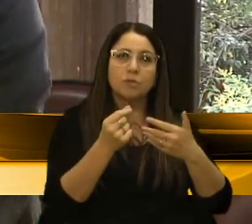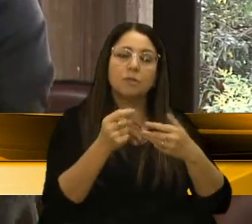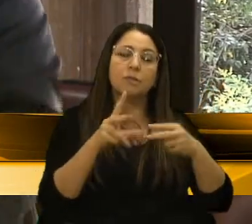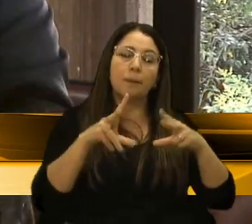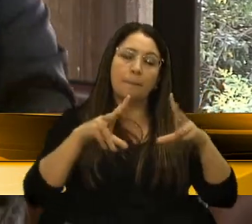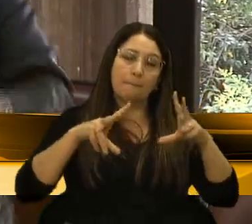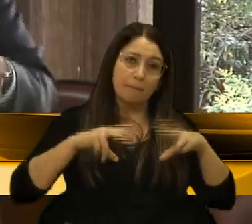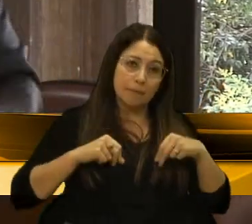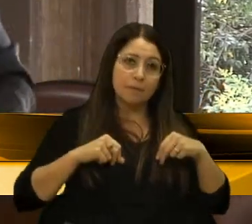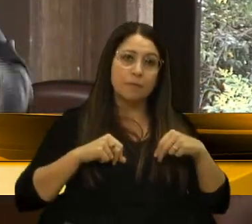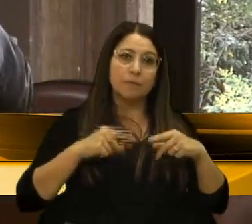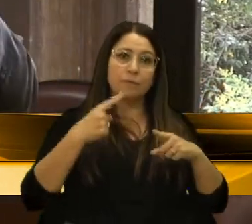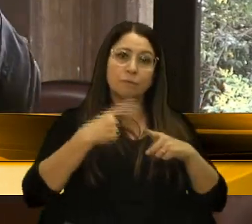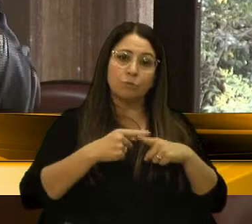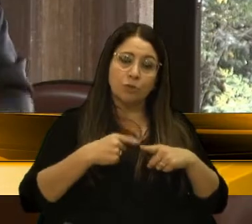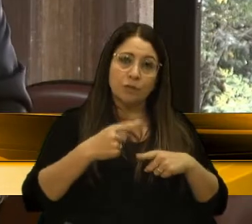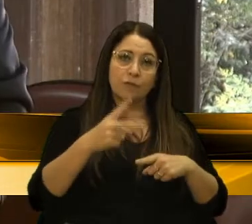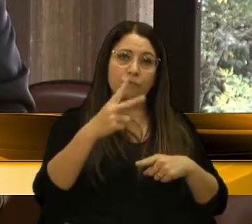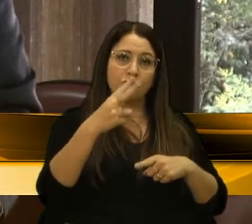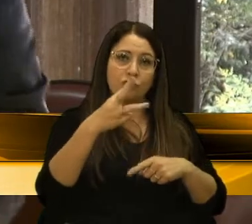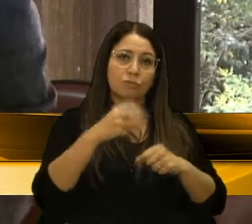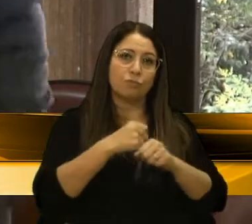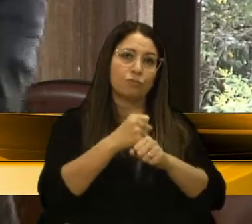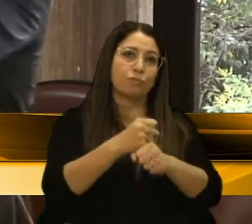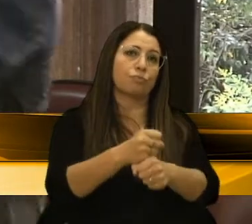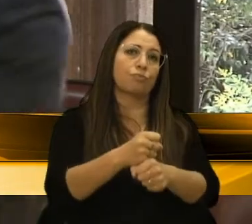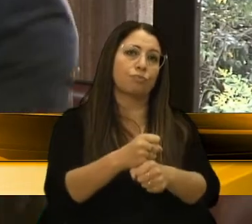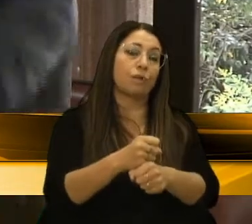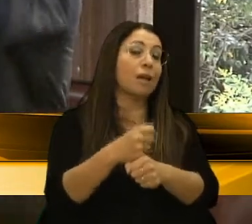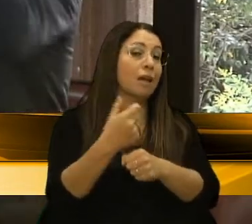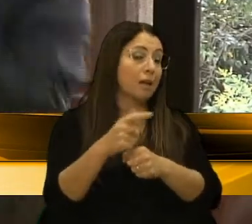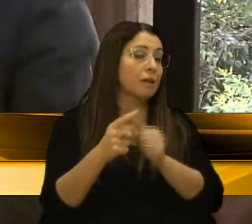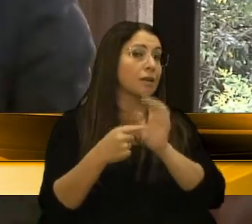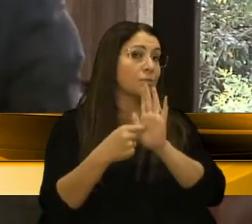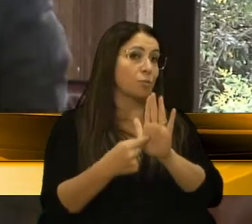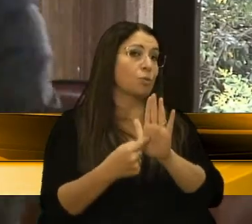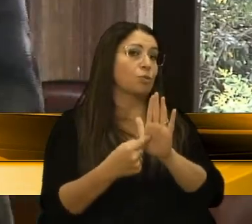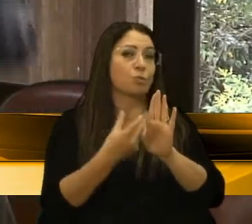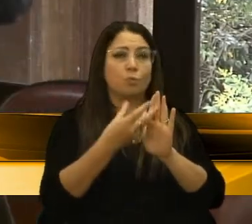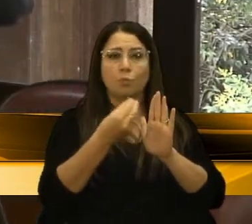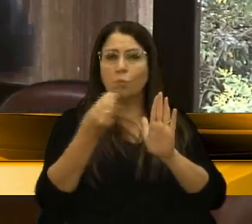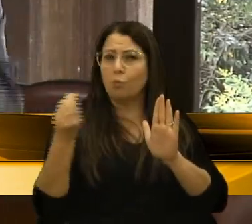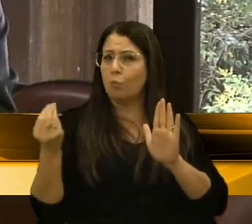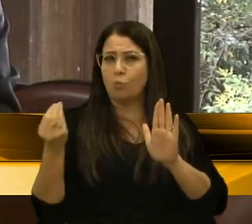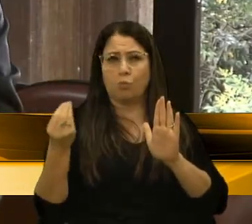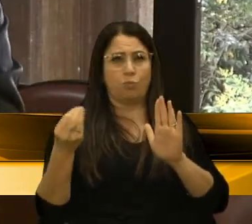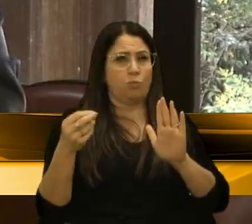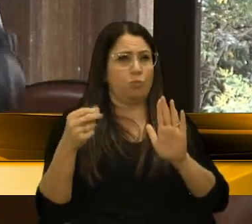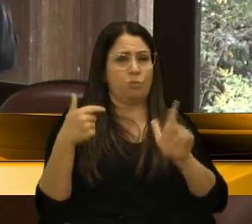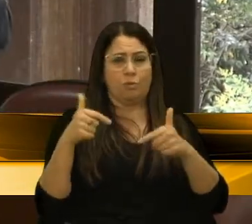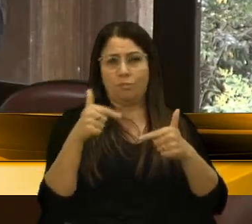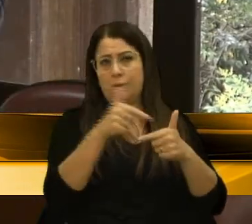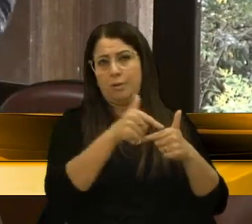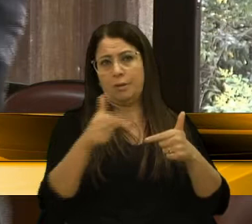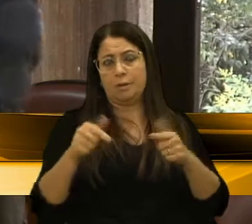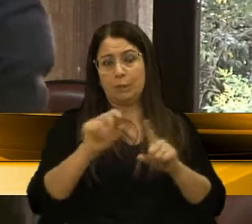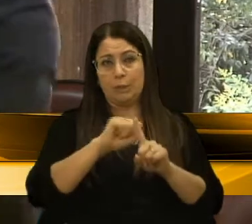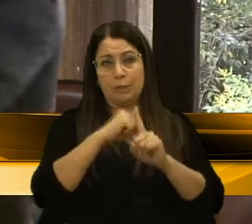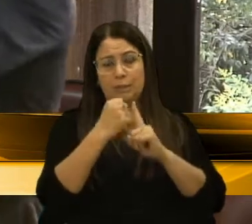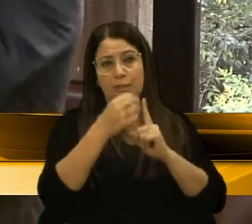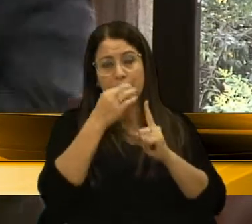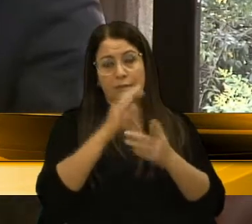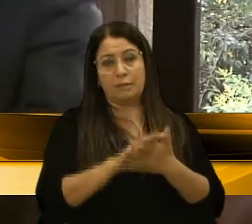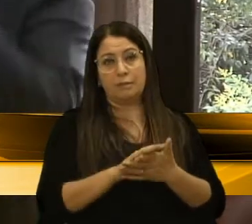merecida, porque ao longo desses 23 anos, ela prestou inúmeros serviços à sociedade